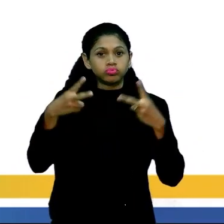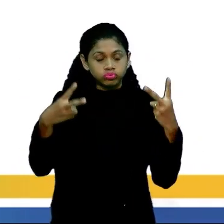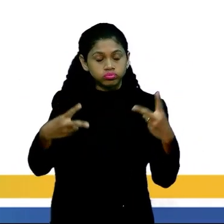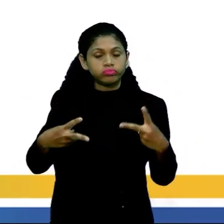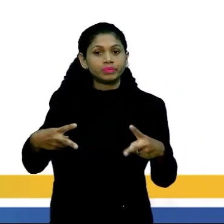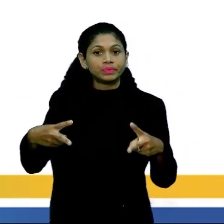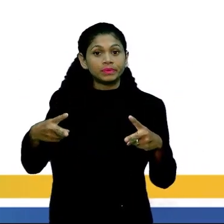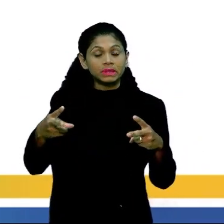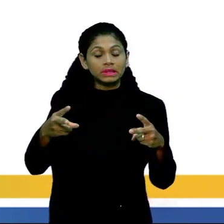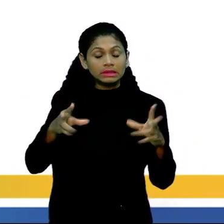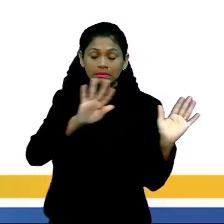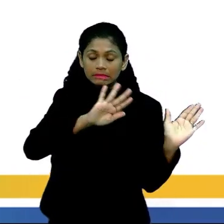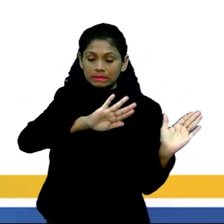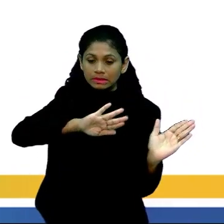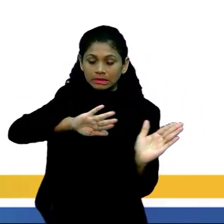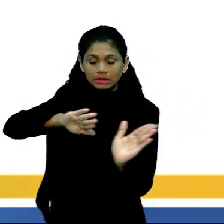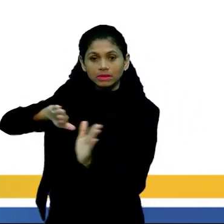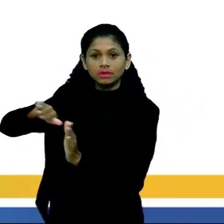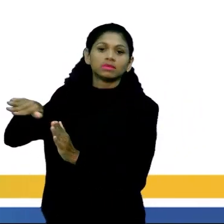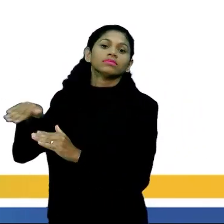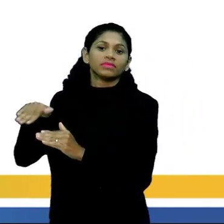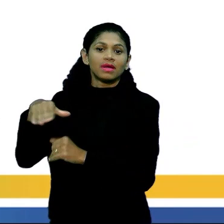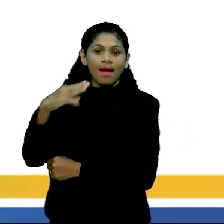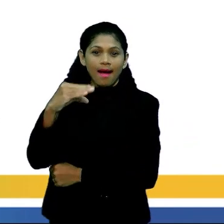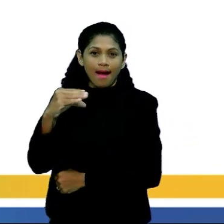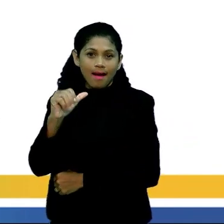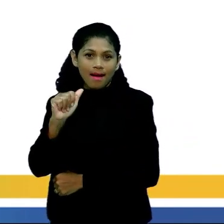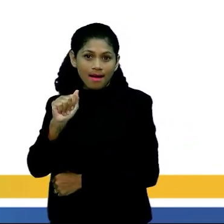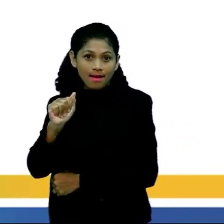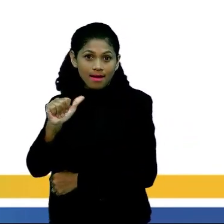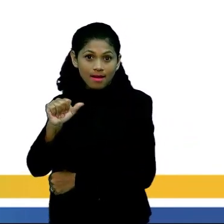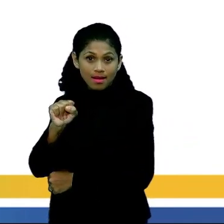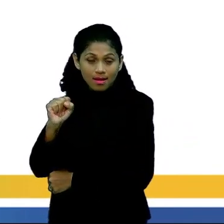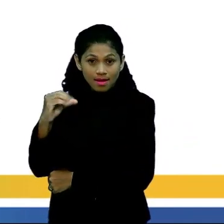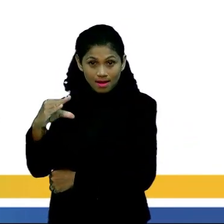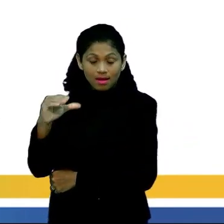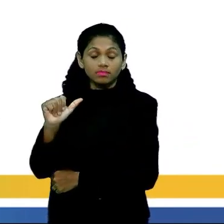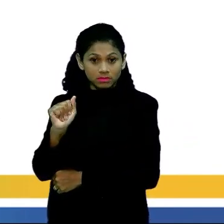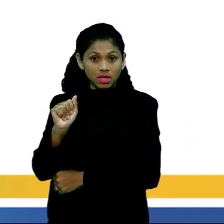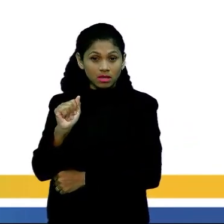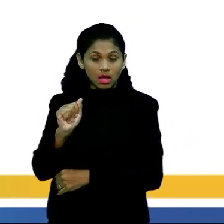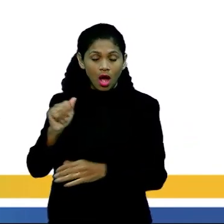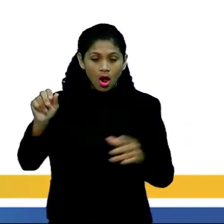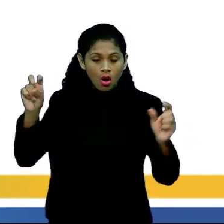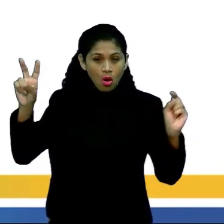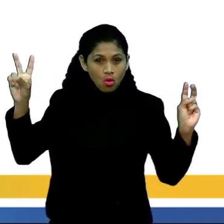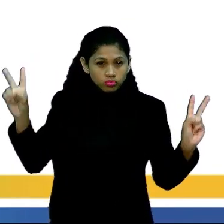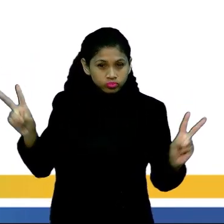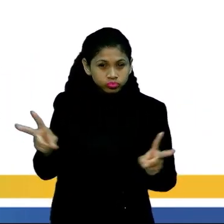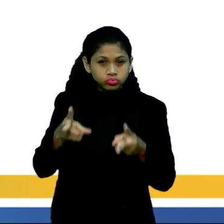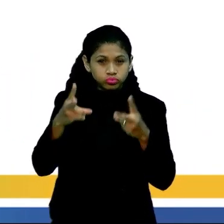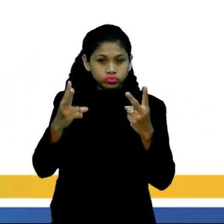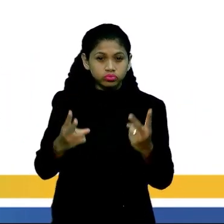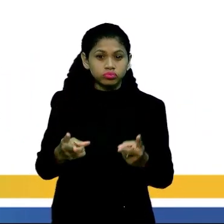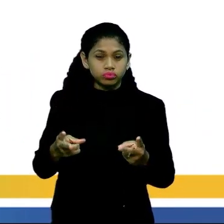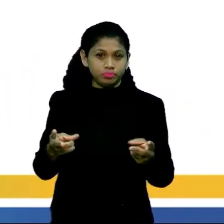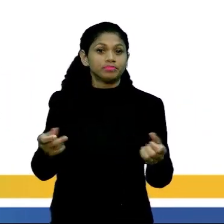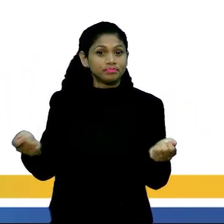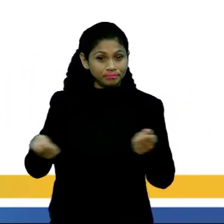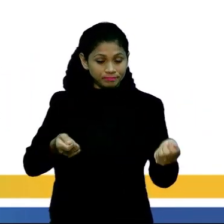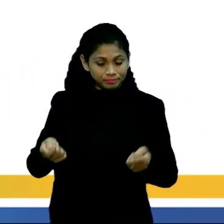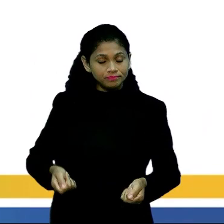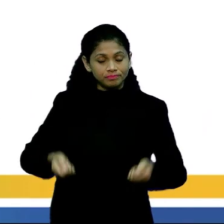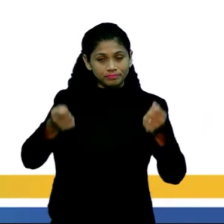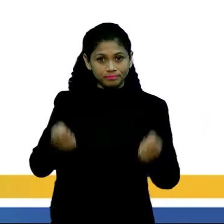aquela fase mais leve. Então, aquela fase mais leve ela é arrastada pelo vento. E aí tem um processo de